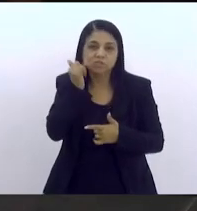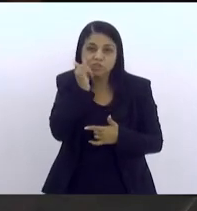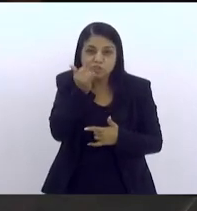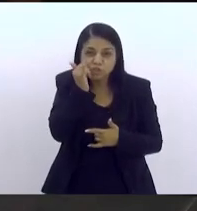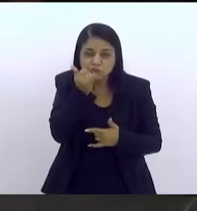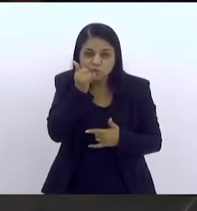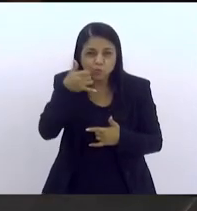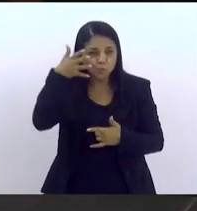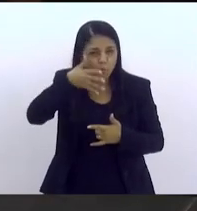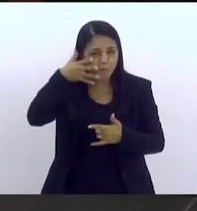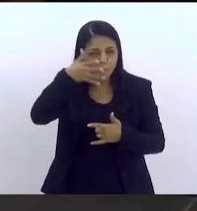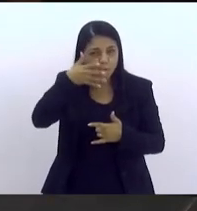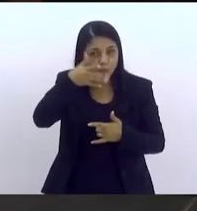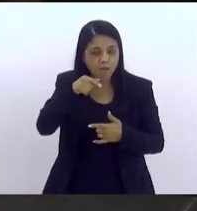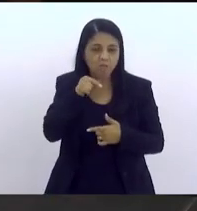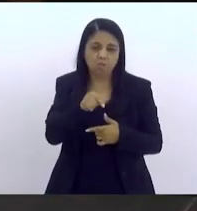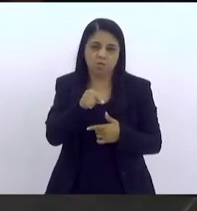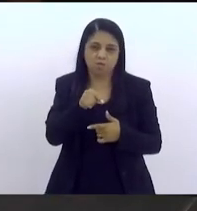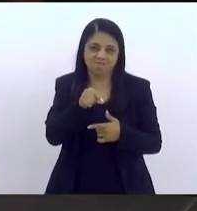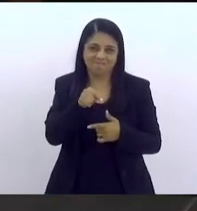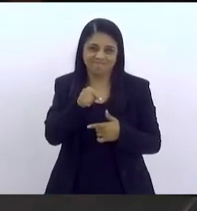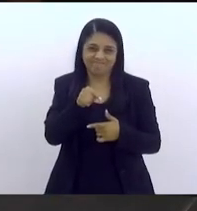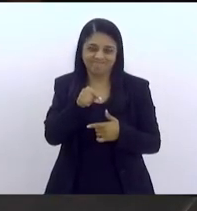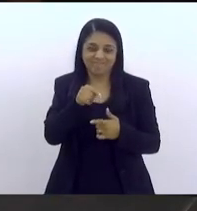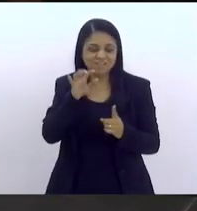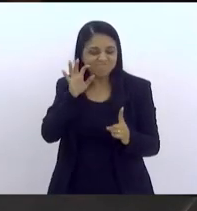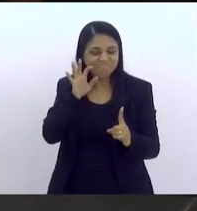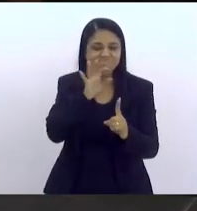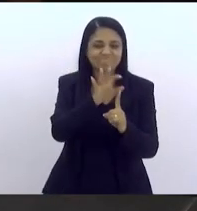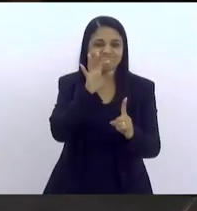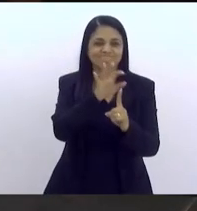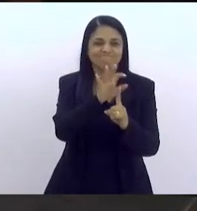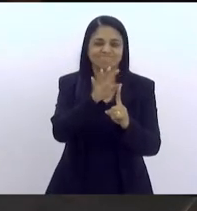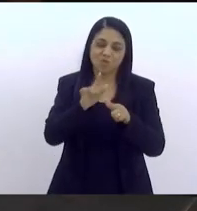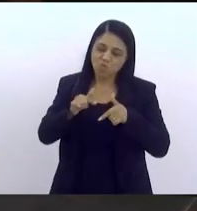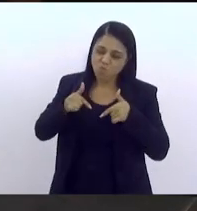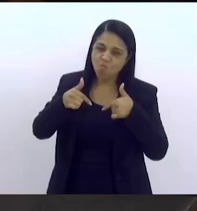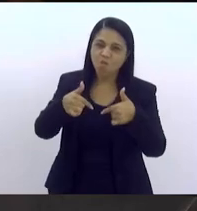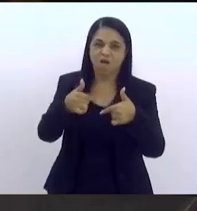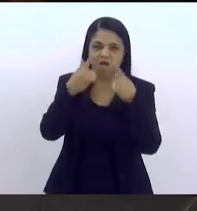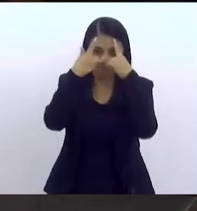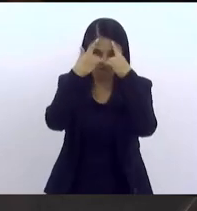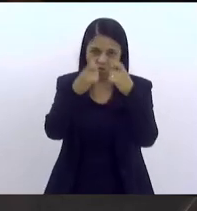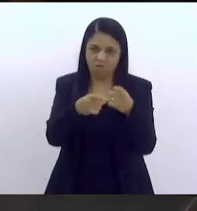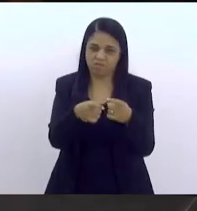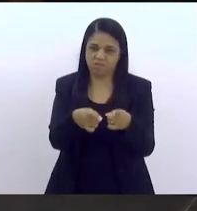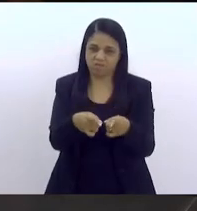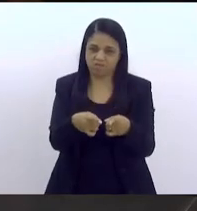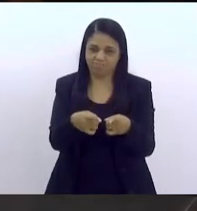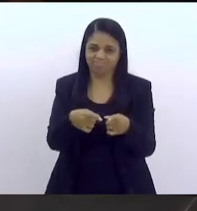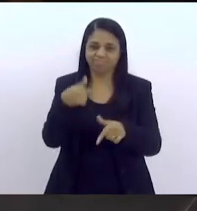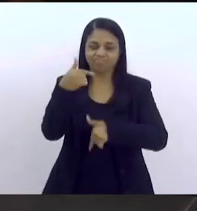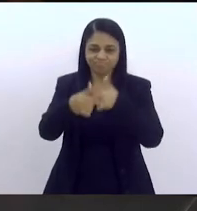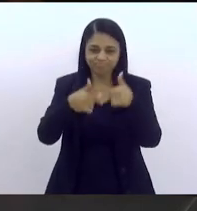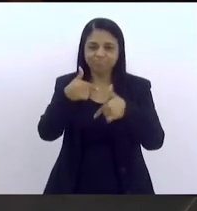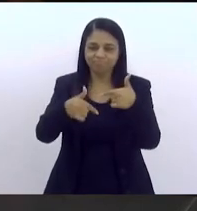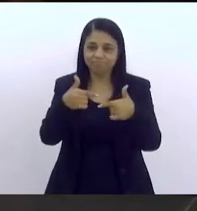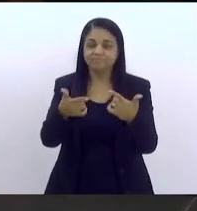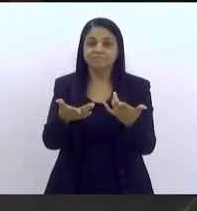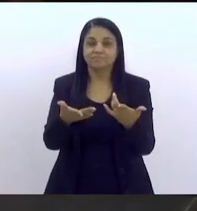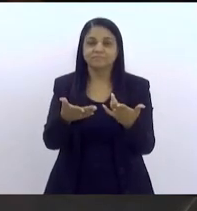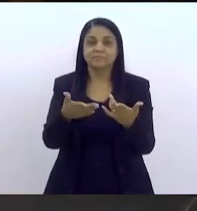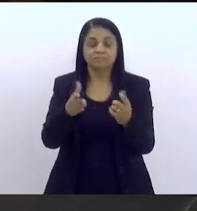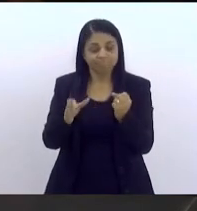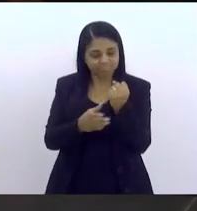que sustentam e fundamentam os atos de violência embora medidas de proteção